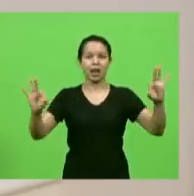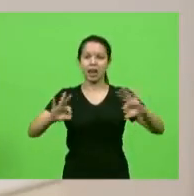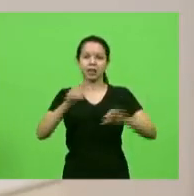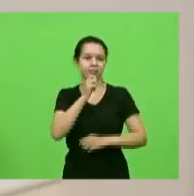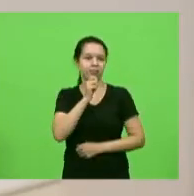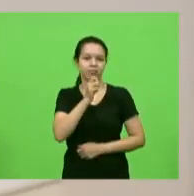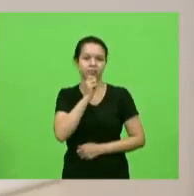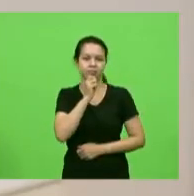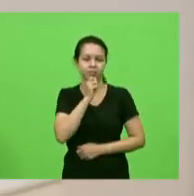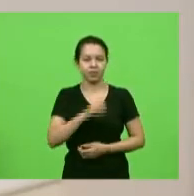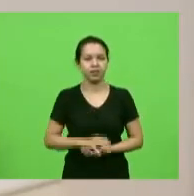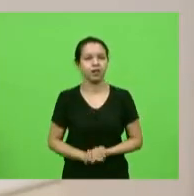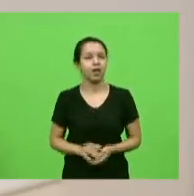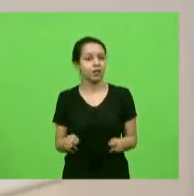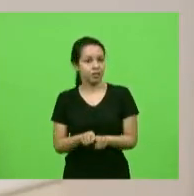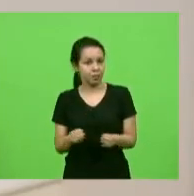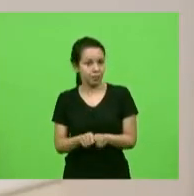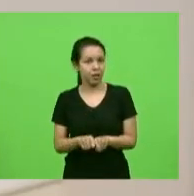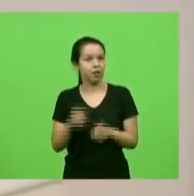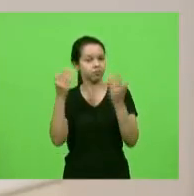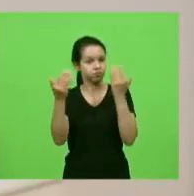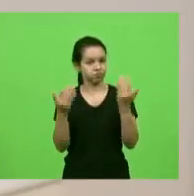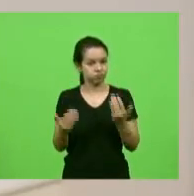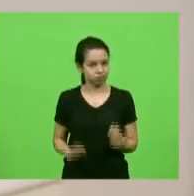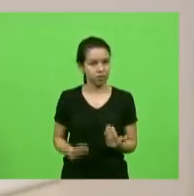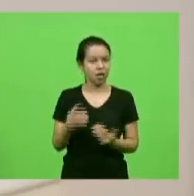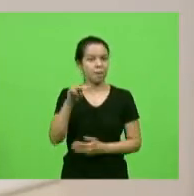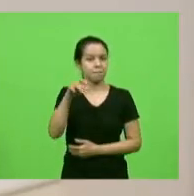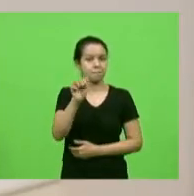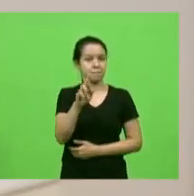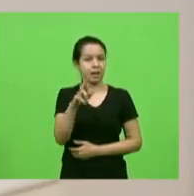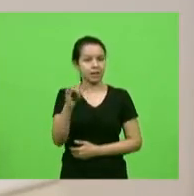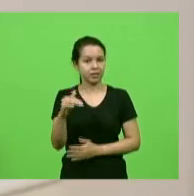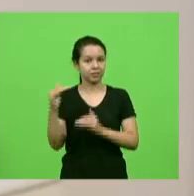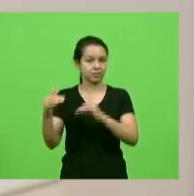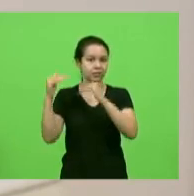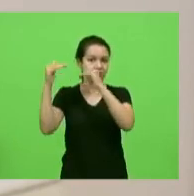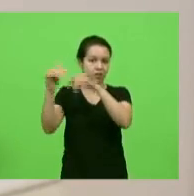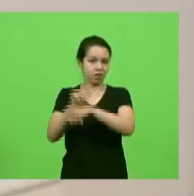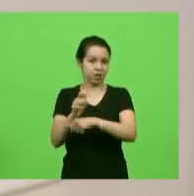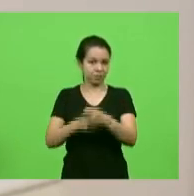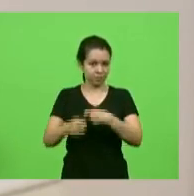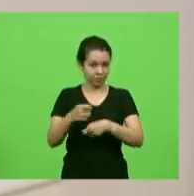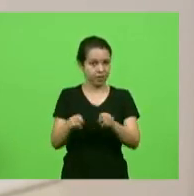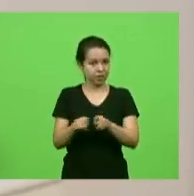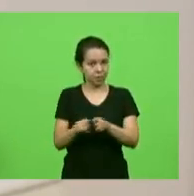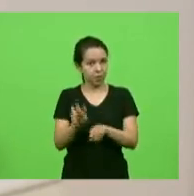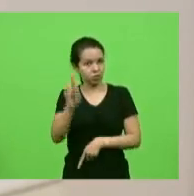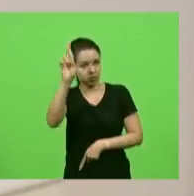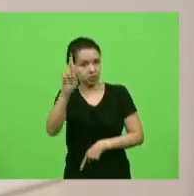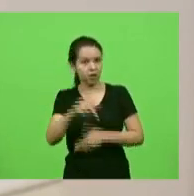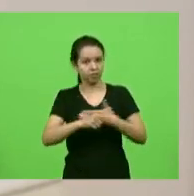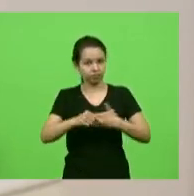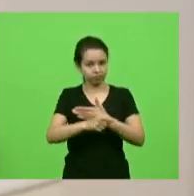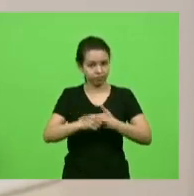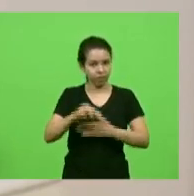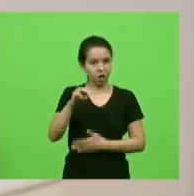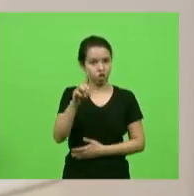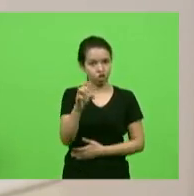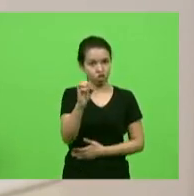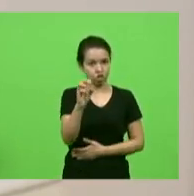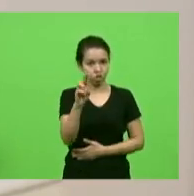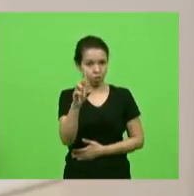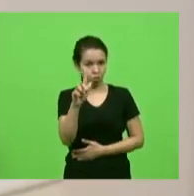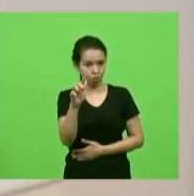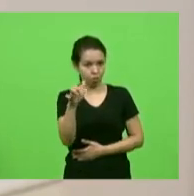superintendente de gestão administrativa, senhora Márcia Regina Jeremias Pauli, o então chefe da Casa Civil, senhor Douglas Borba, e